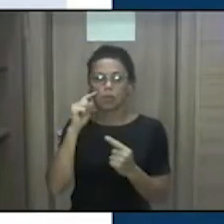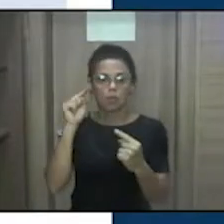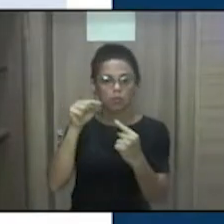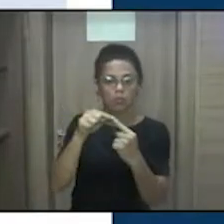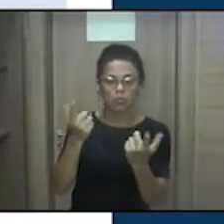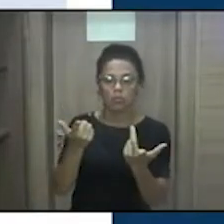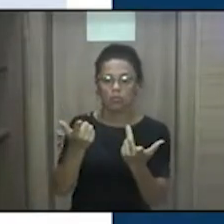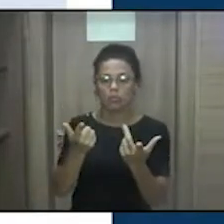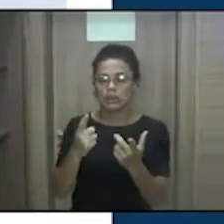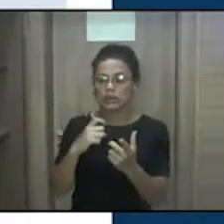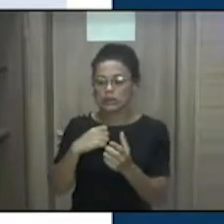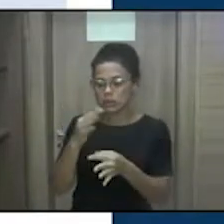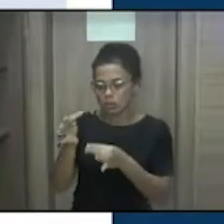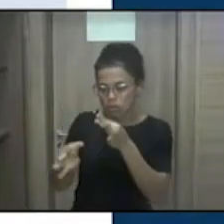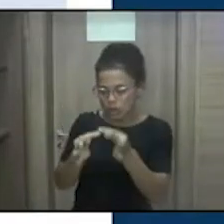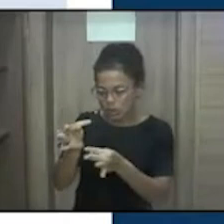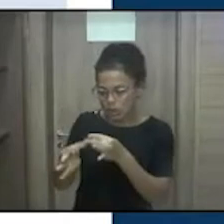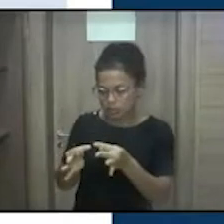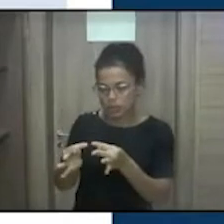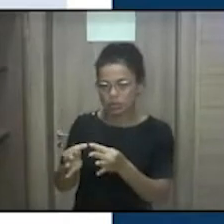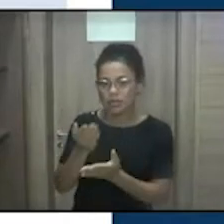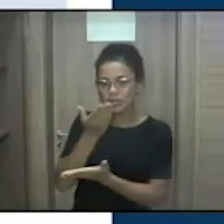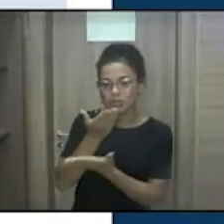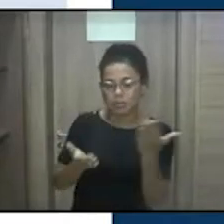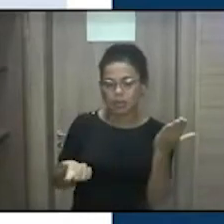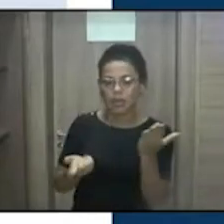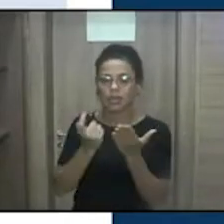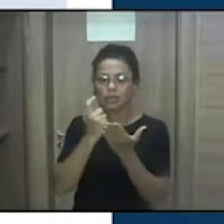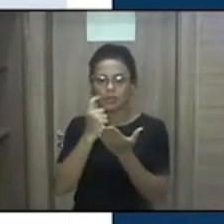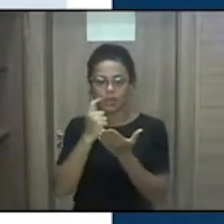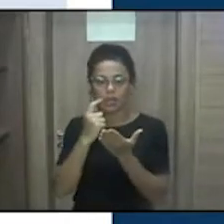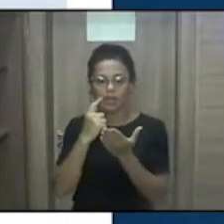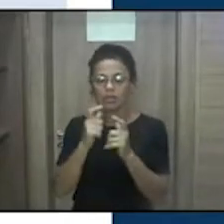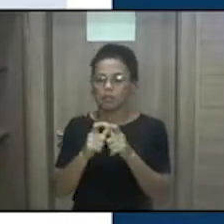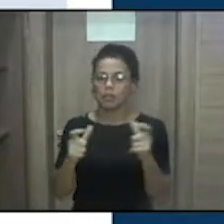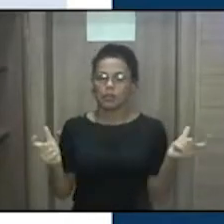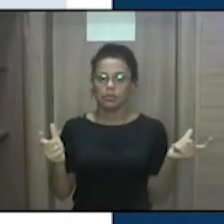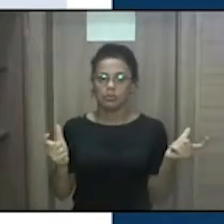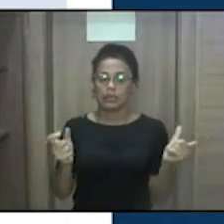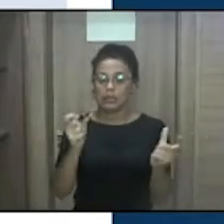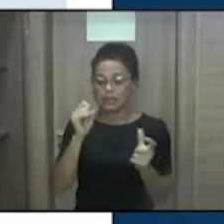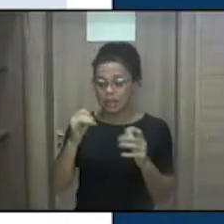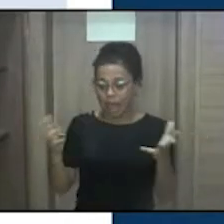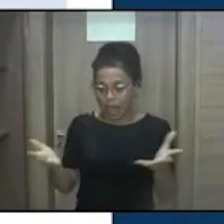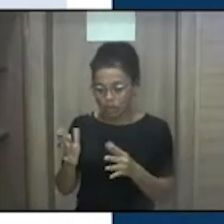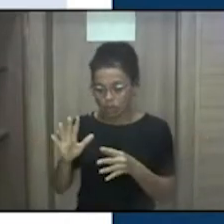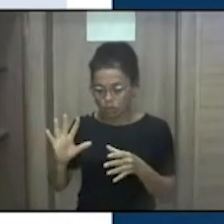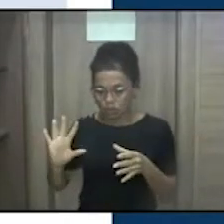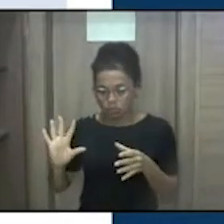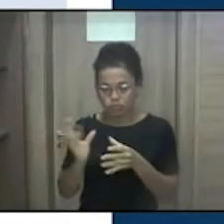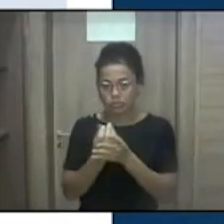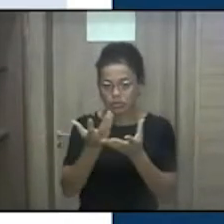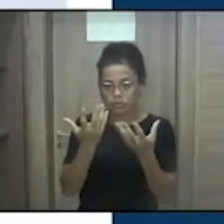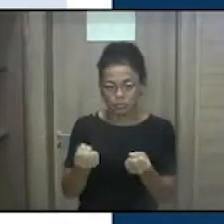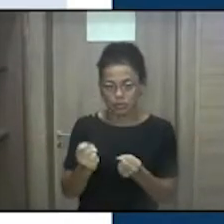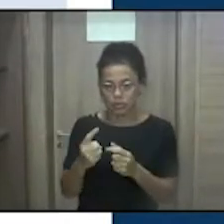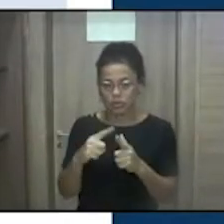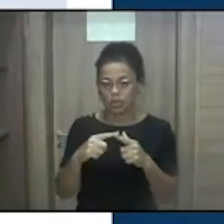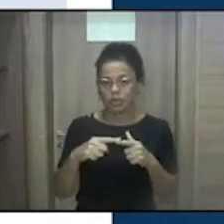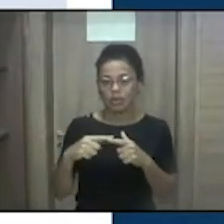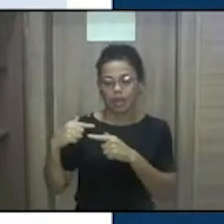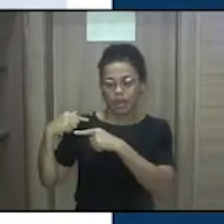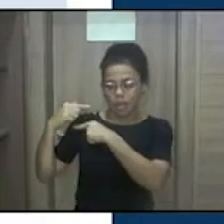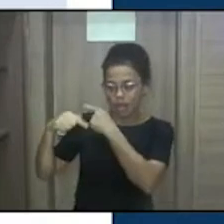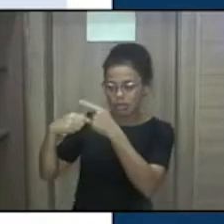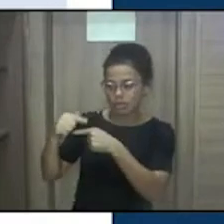não há o tratamento oportuno, a perda dentária é maior. Então, se a gente não incorporar agora, essa geração perdida vai se manter ainda